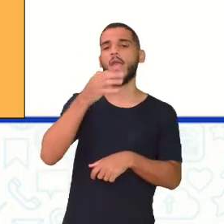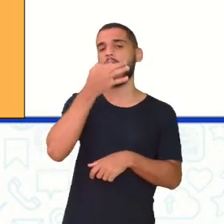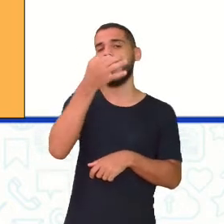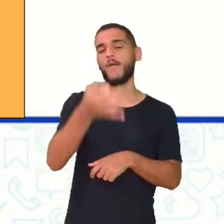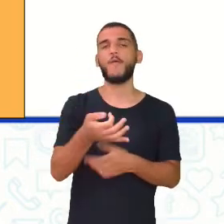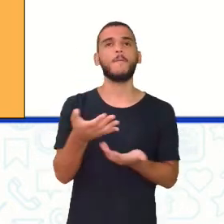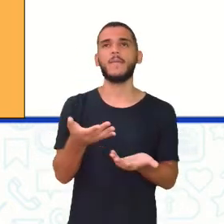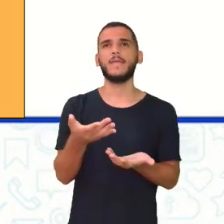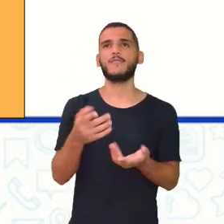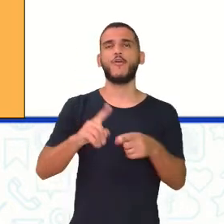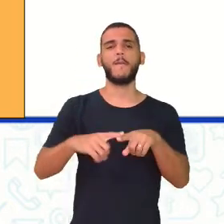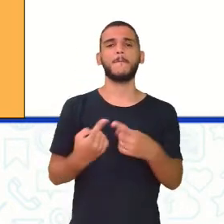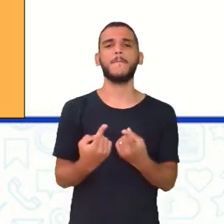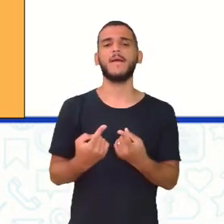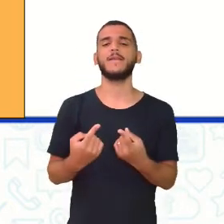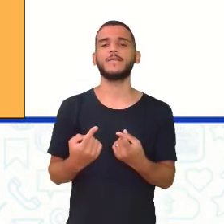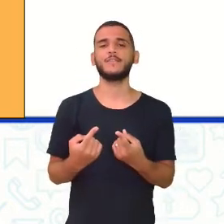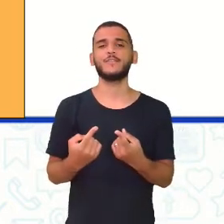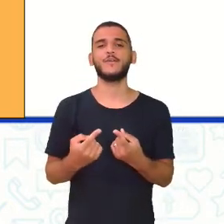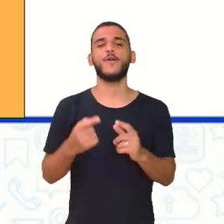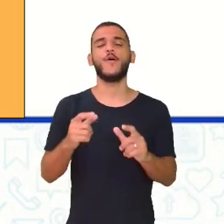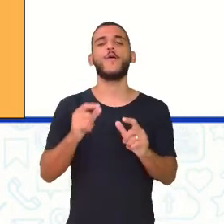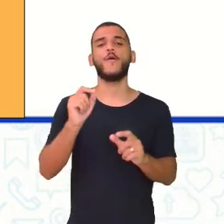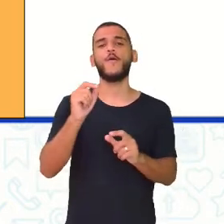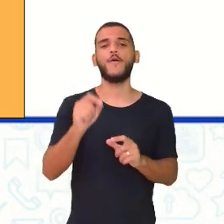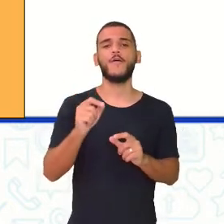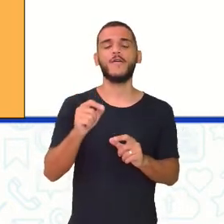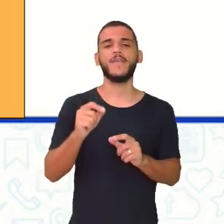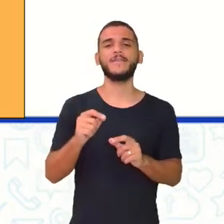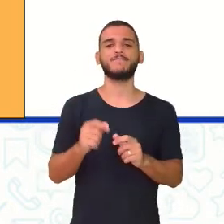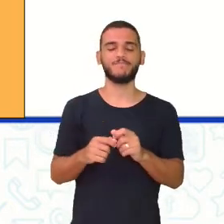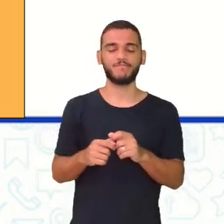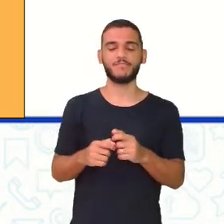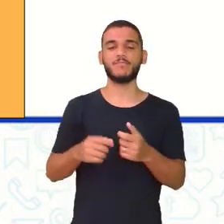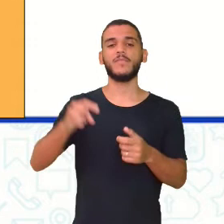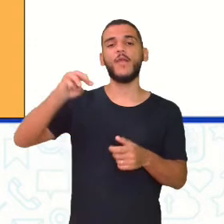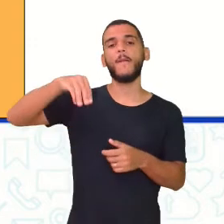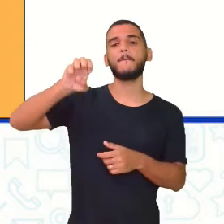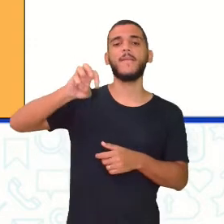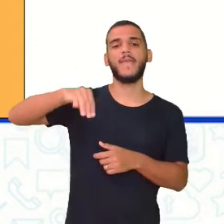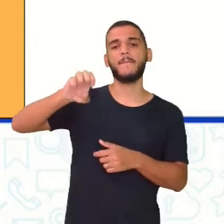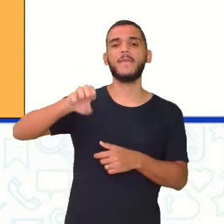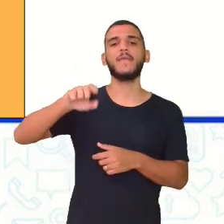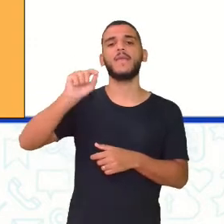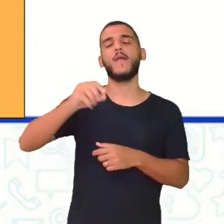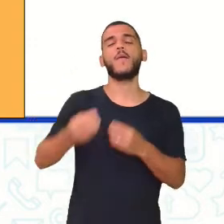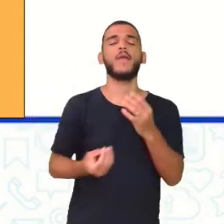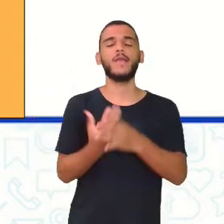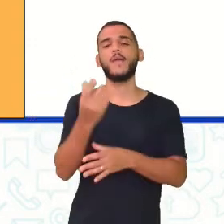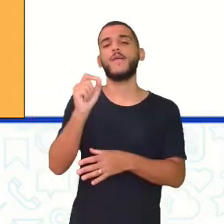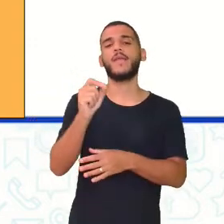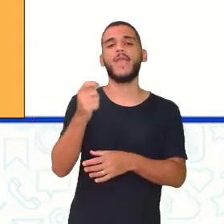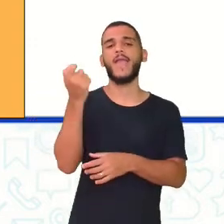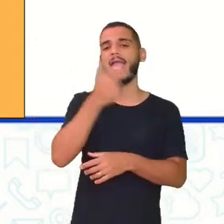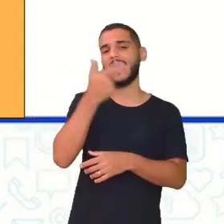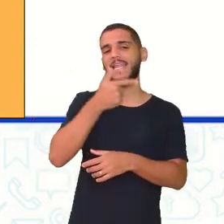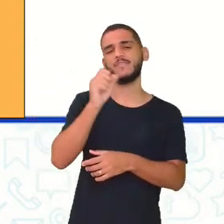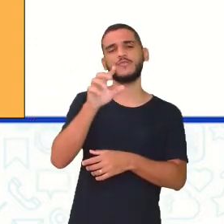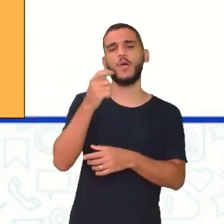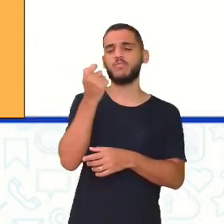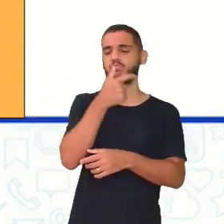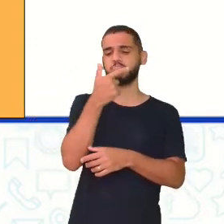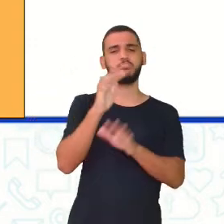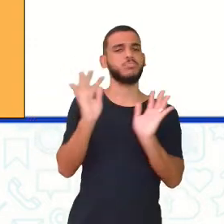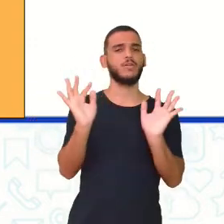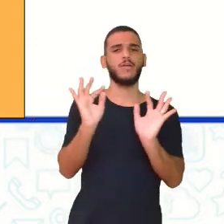meme é essa expressão livre do que a gente quer falar, e muitas vezes ele quer produzir graça, né? Ele quer produzir humor. Então, o meme não é